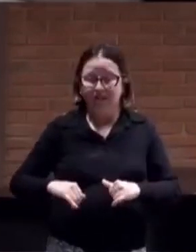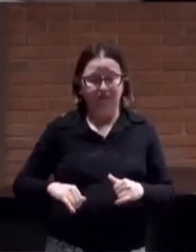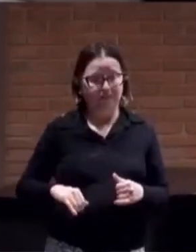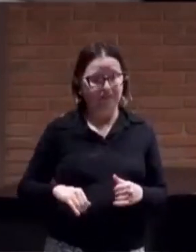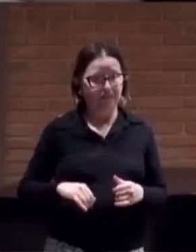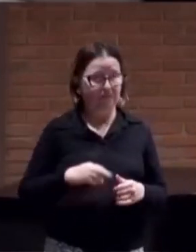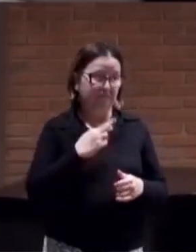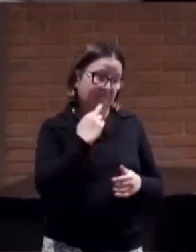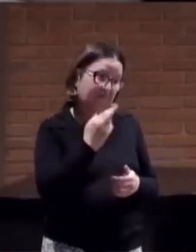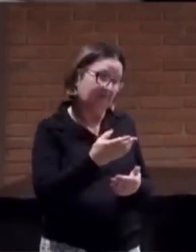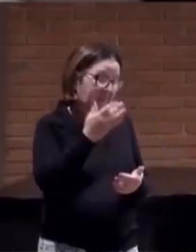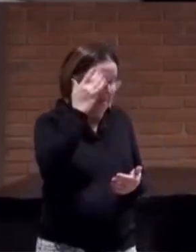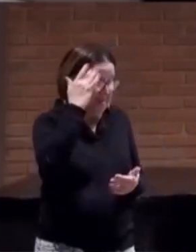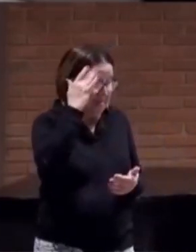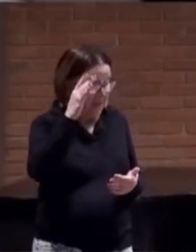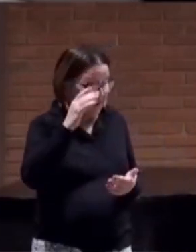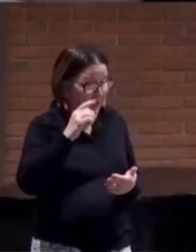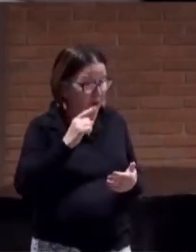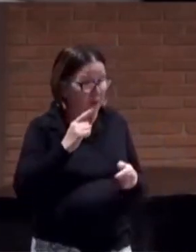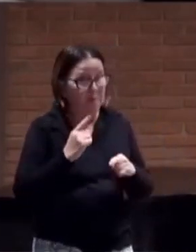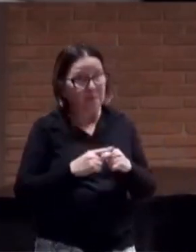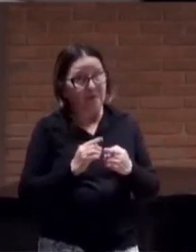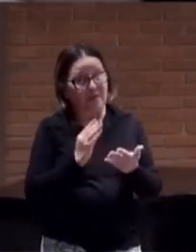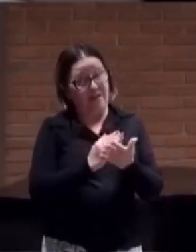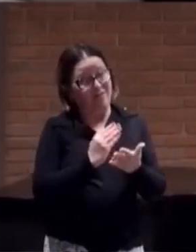eu não sei porque alguns não sofrem.